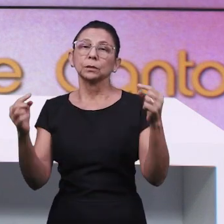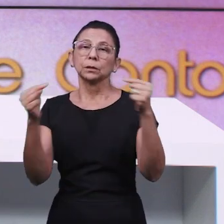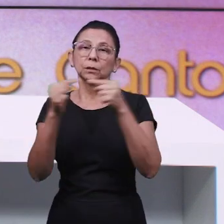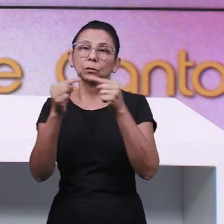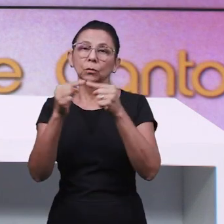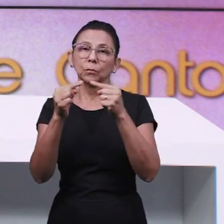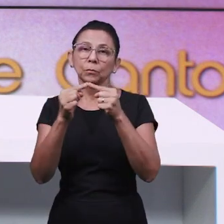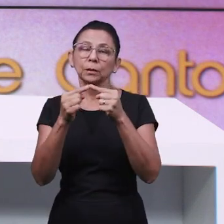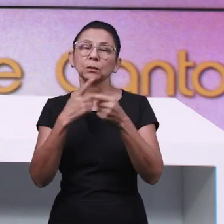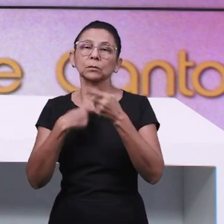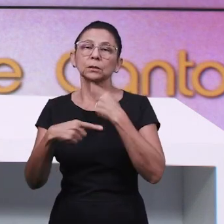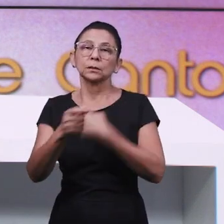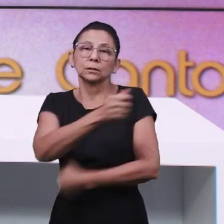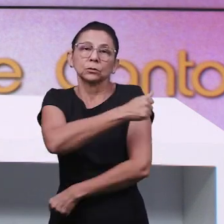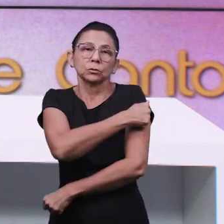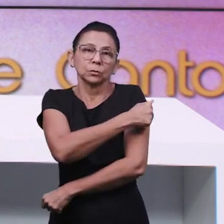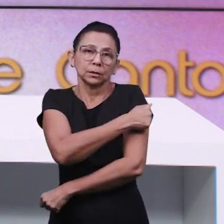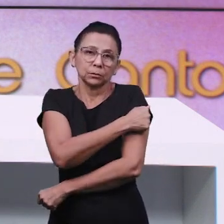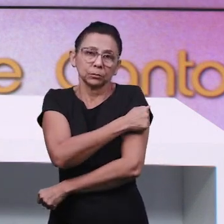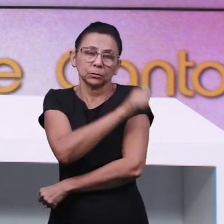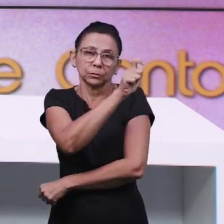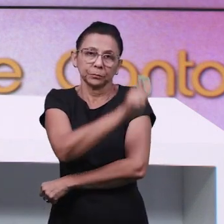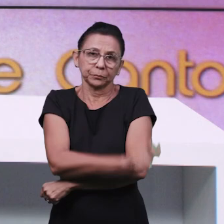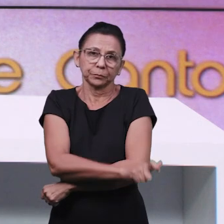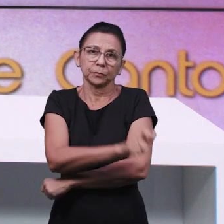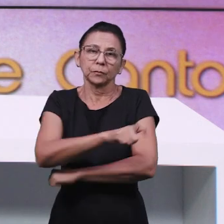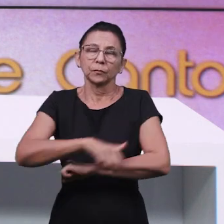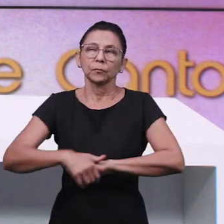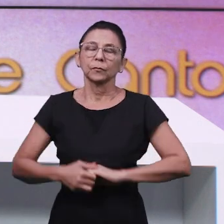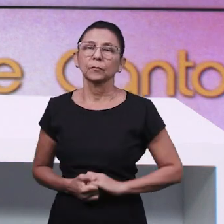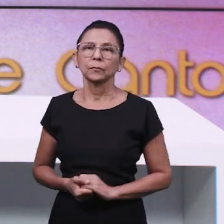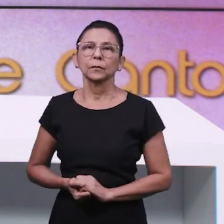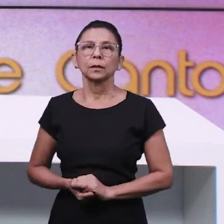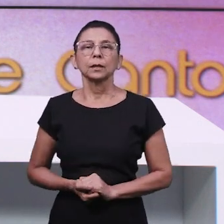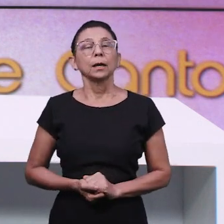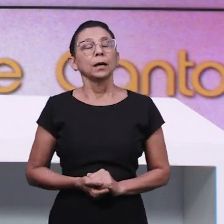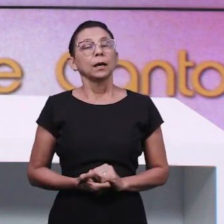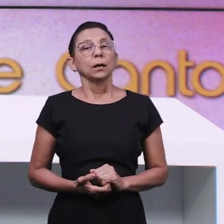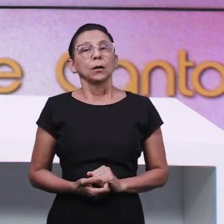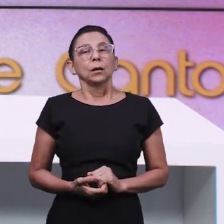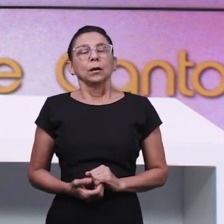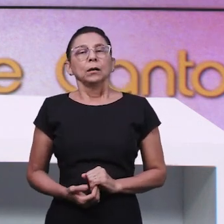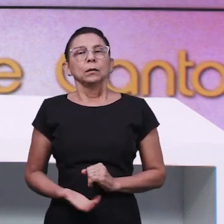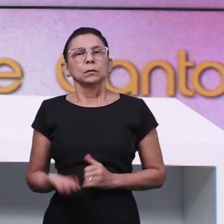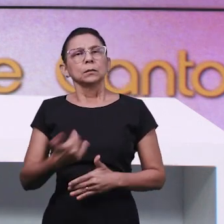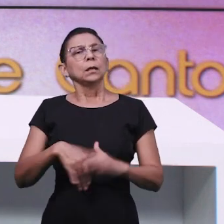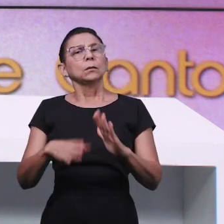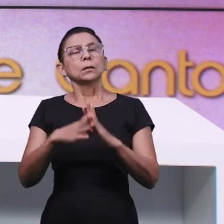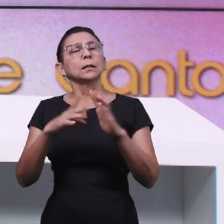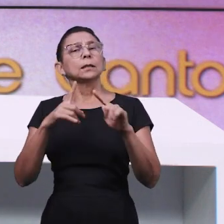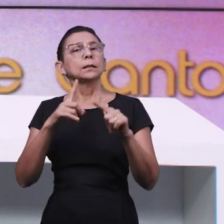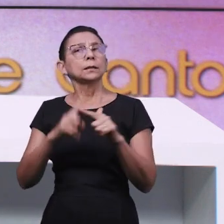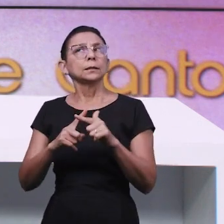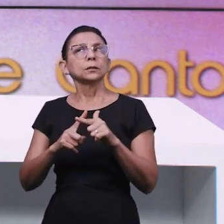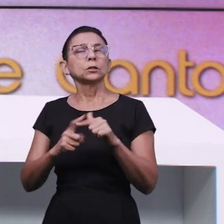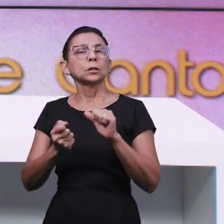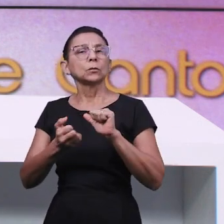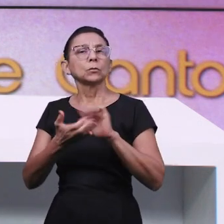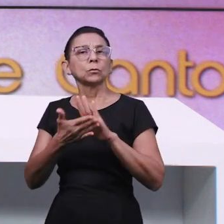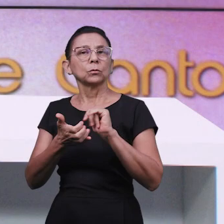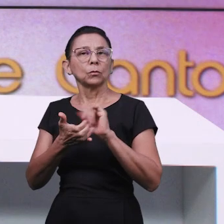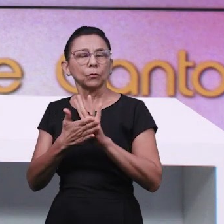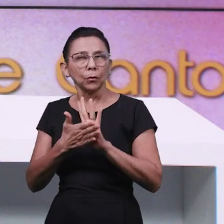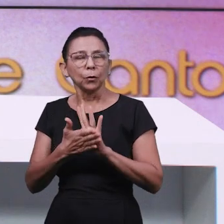deseja. Quando estamos falando da nossa realidade, o louvor que é cantado nas nossas igrejas, ele tem